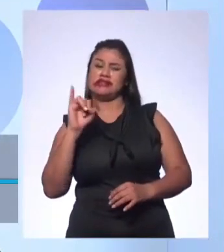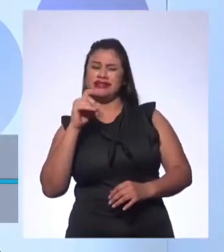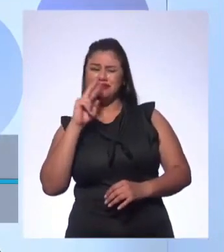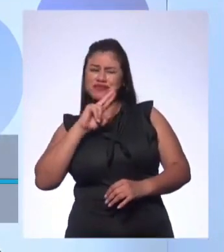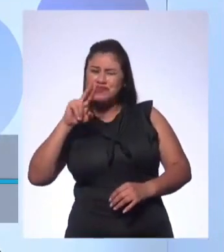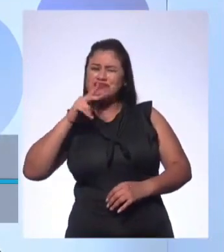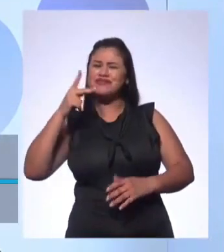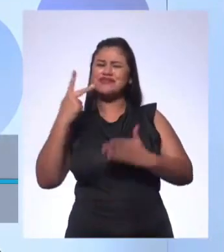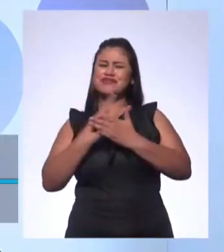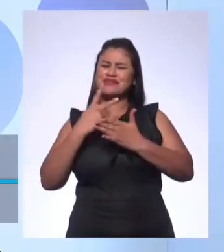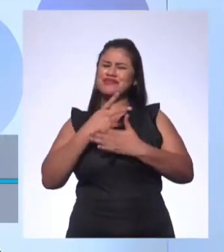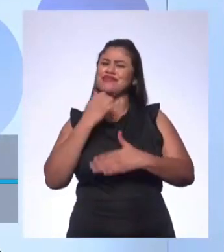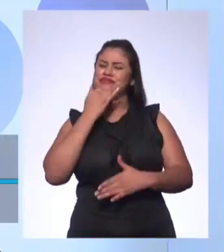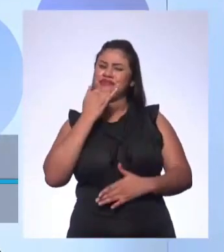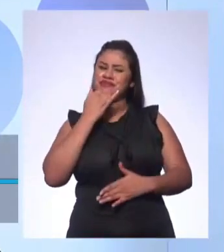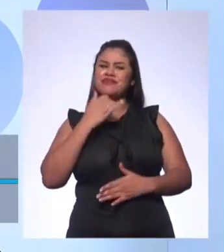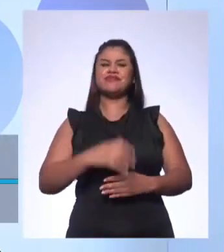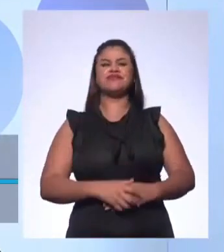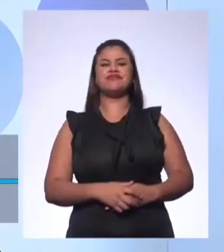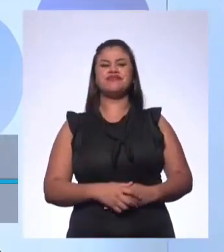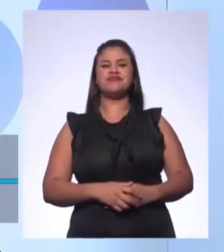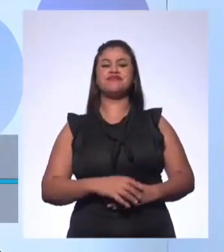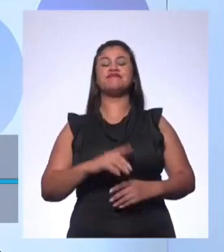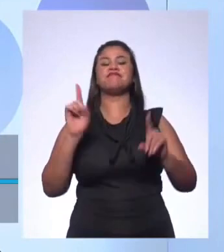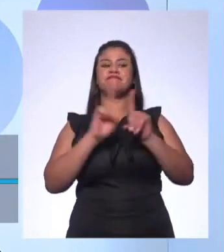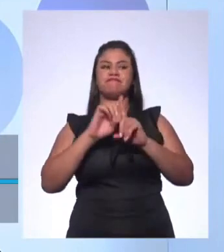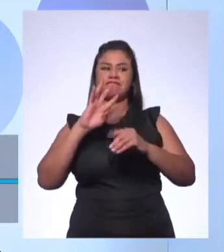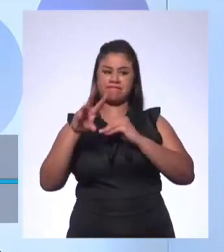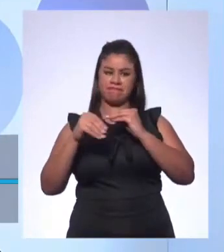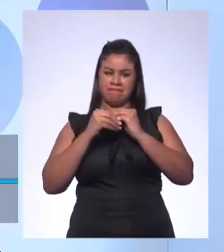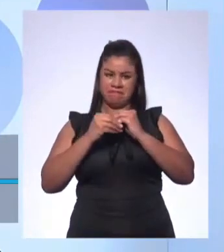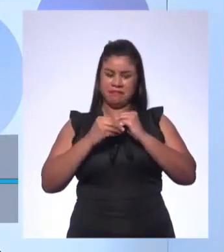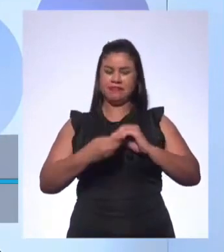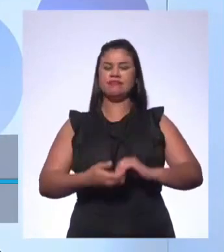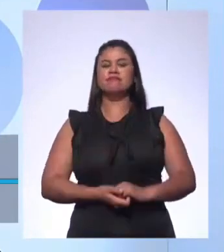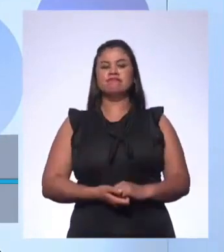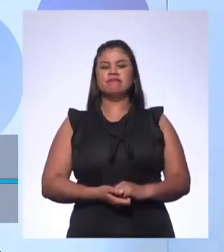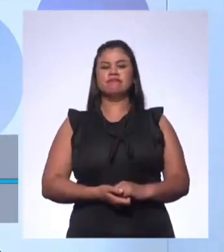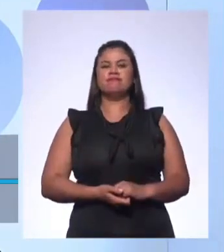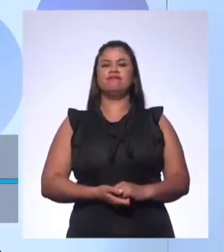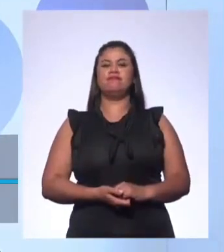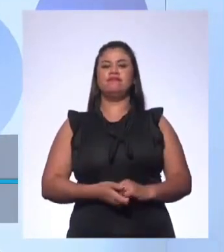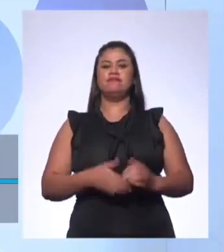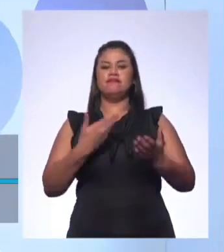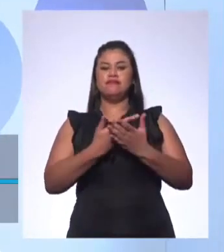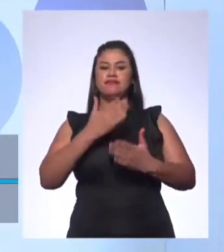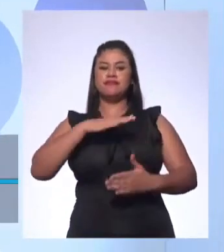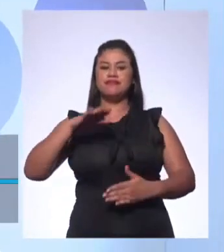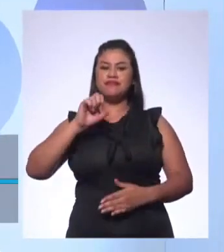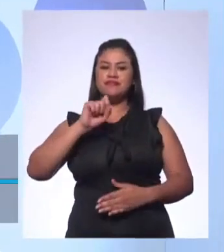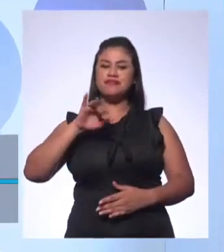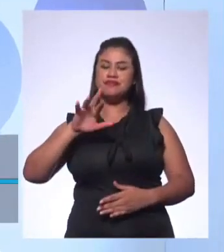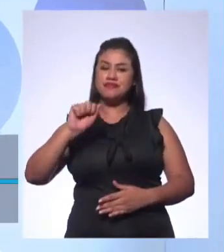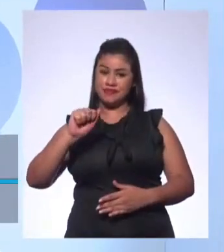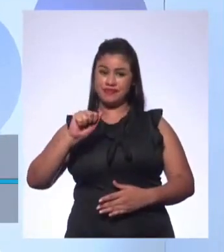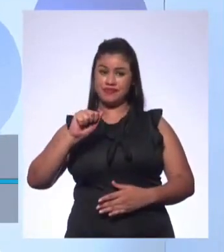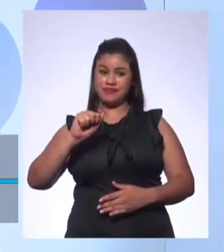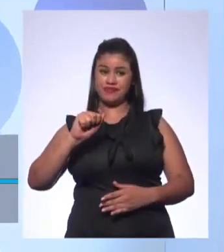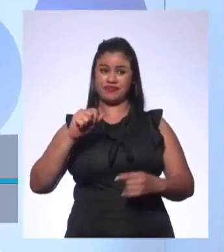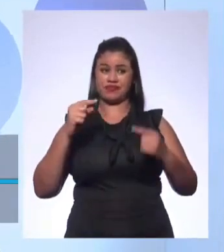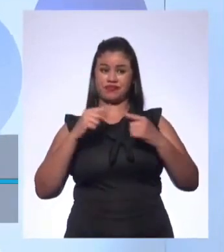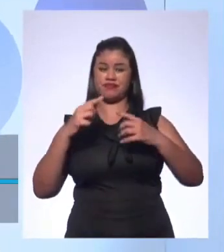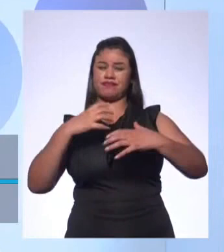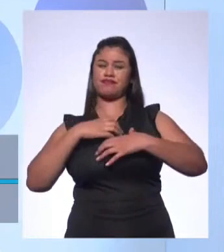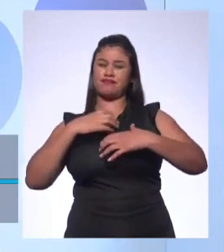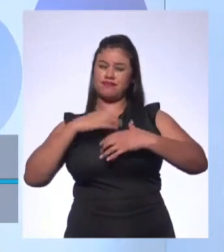falar o nome errado aqui, também colocou adição. A aluna Sara Castro, ela colocou traz sentido